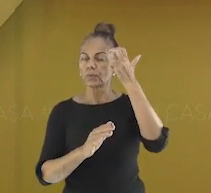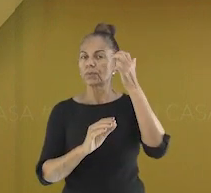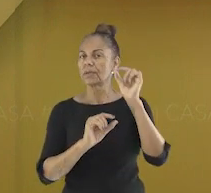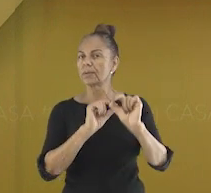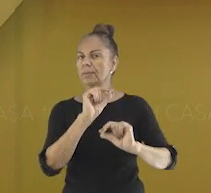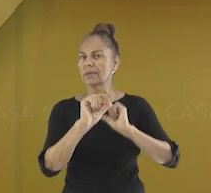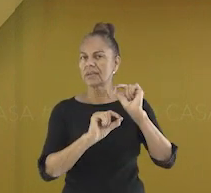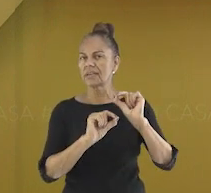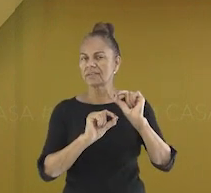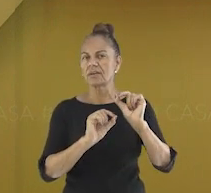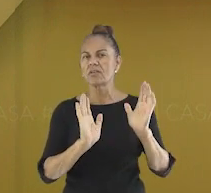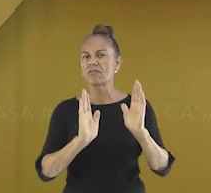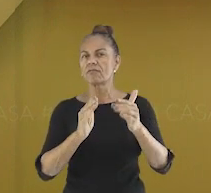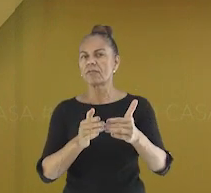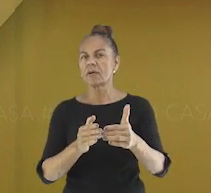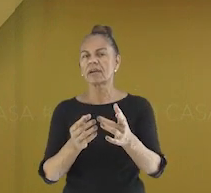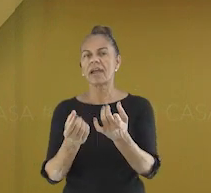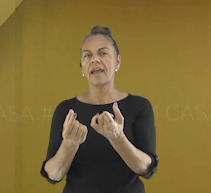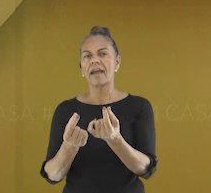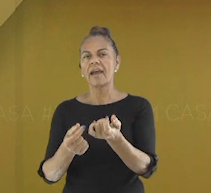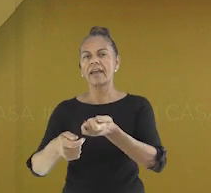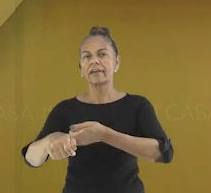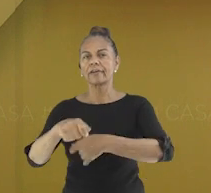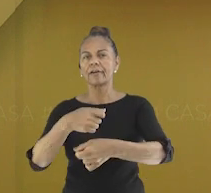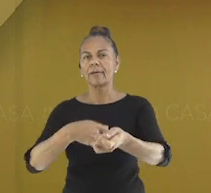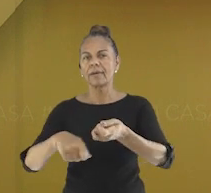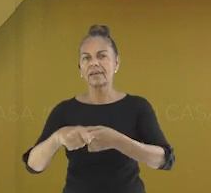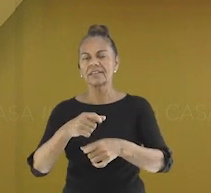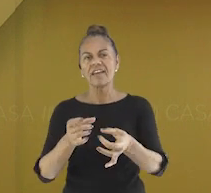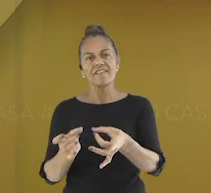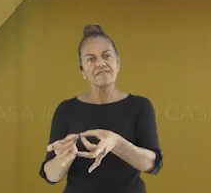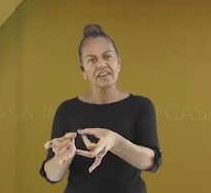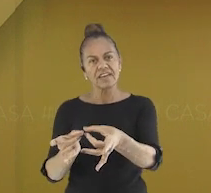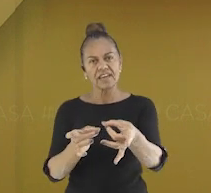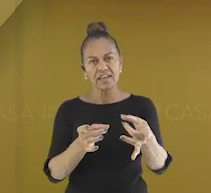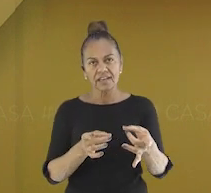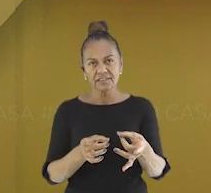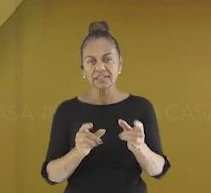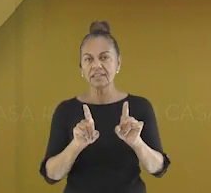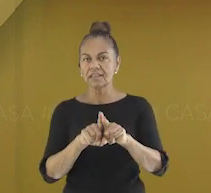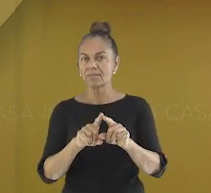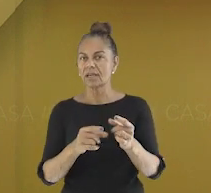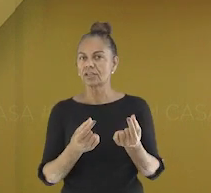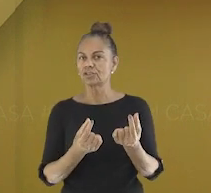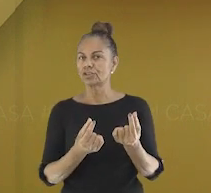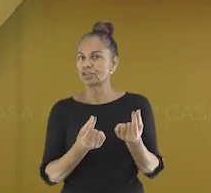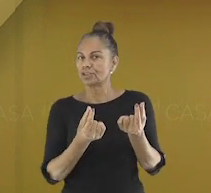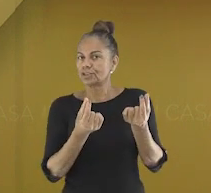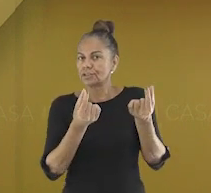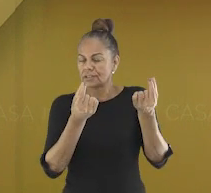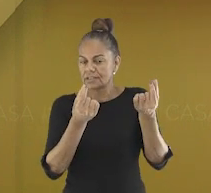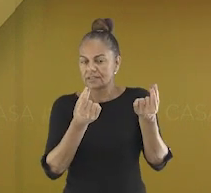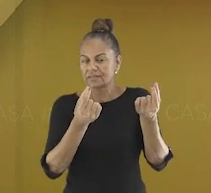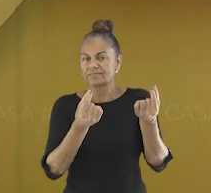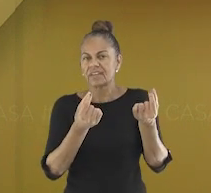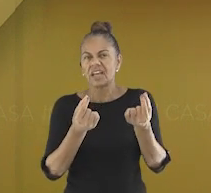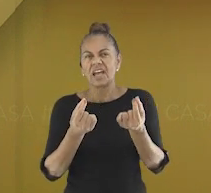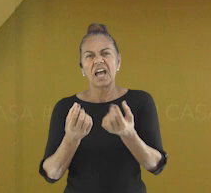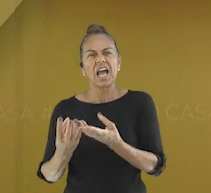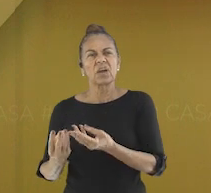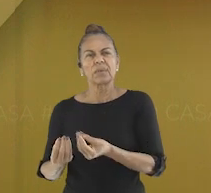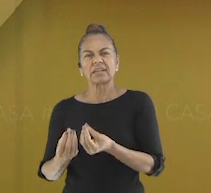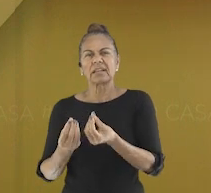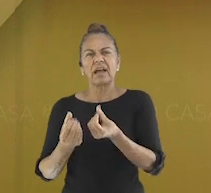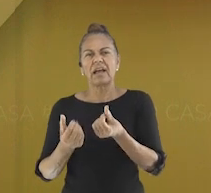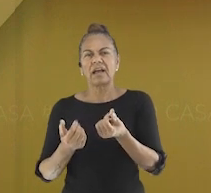o comércio, ok? E tudo que é produzido a partir dessa indústria tem foco nas vendas e no lucro, sem